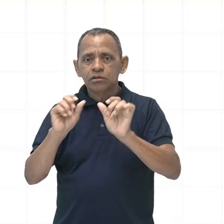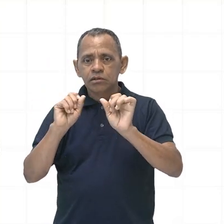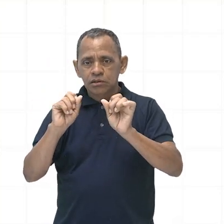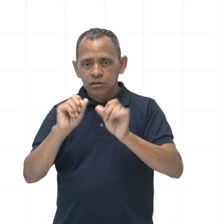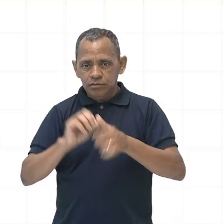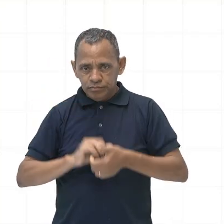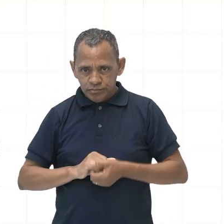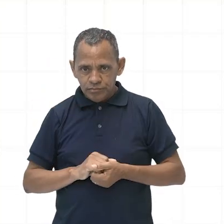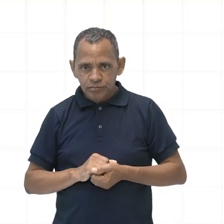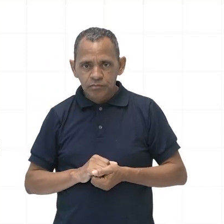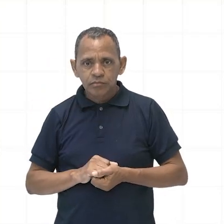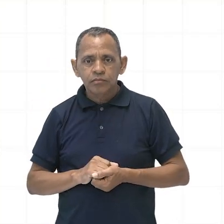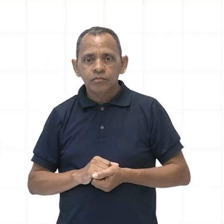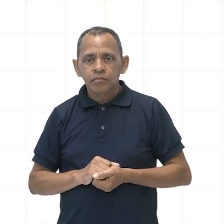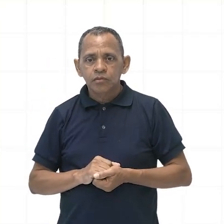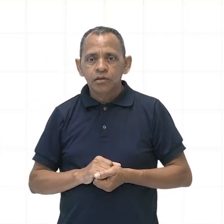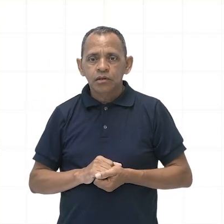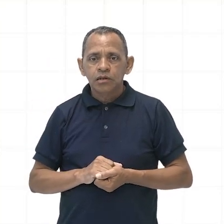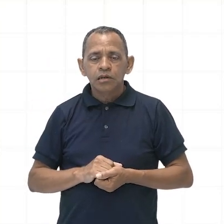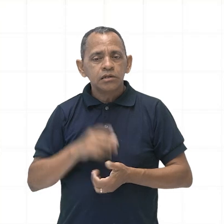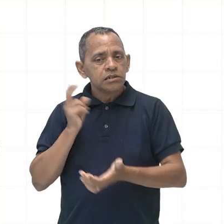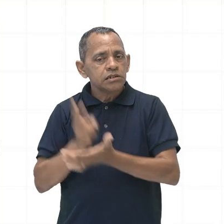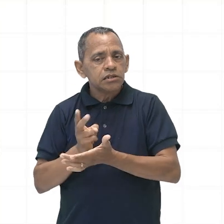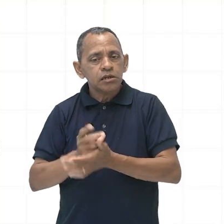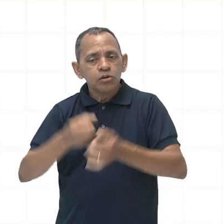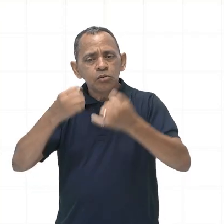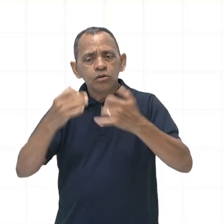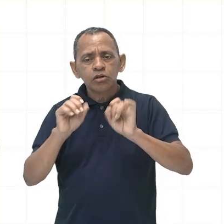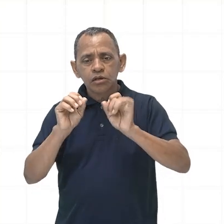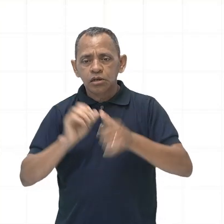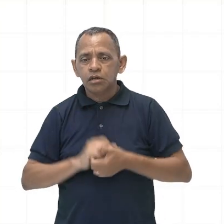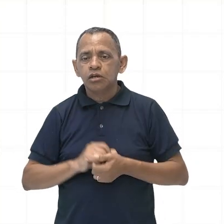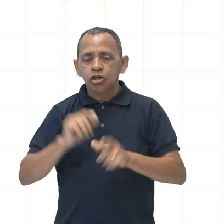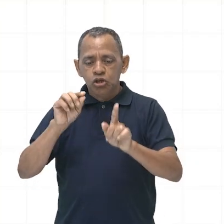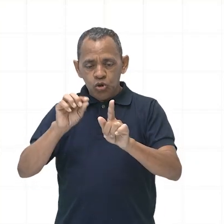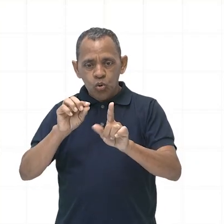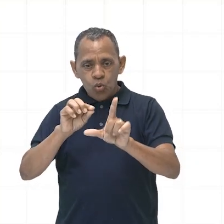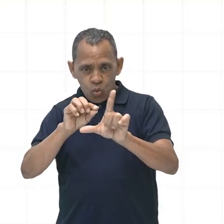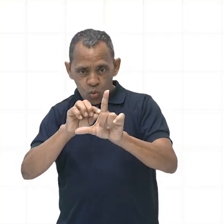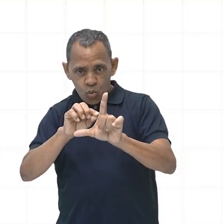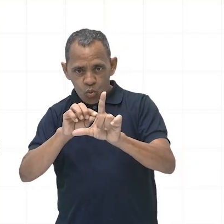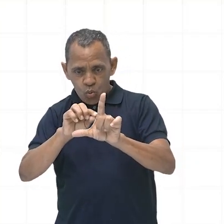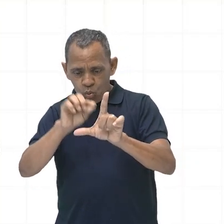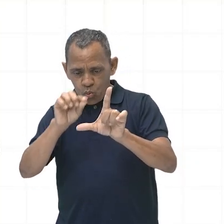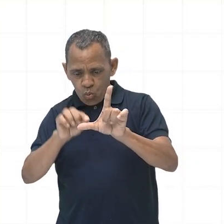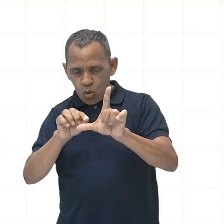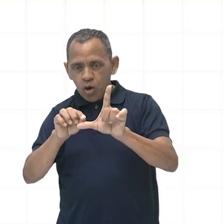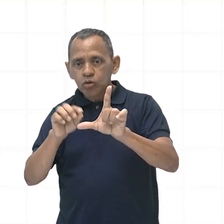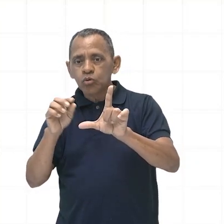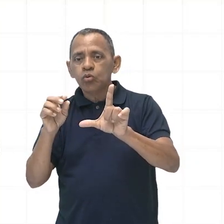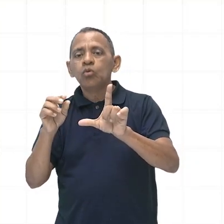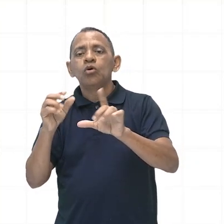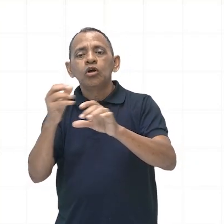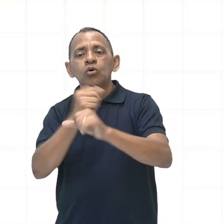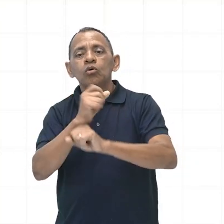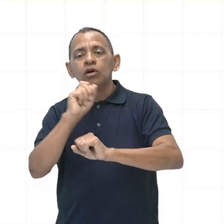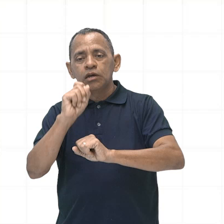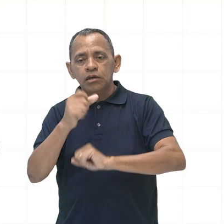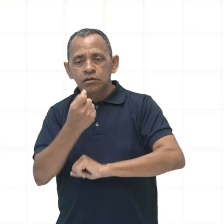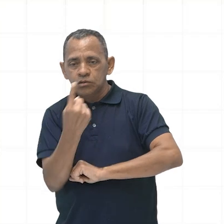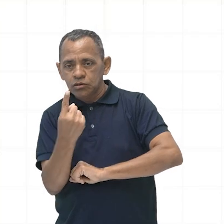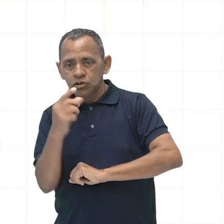suplementares. Toda vez que eu digo que um ângulo somado com outro é igual a 180, eles são